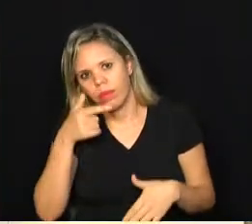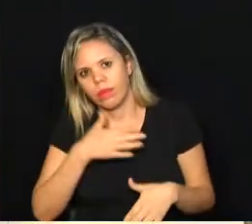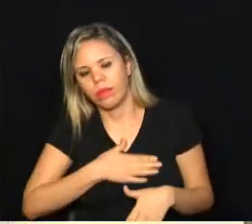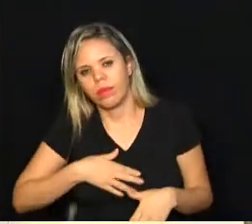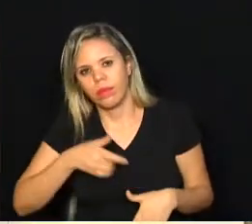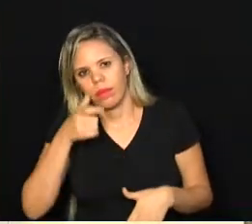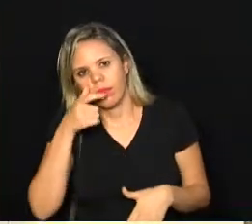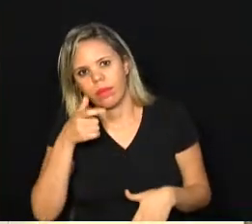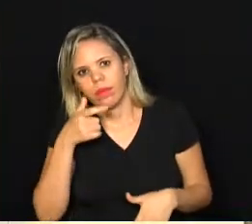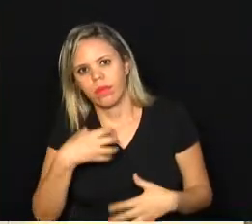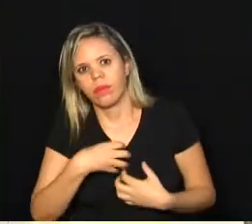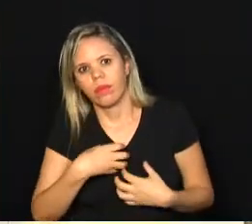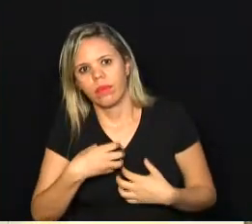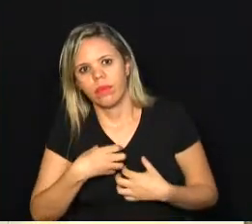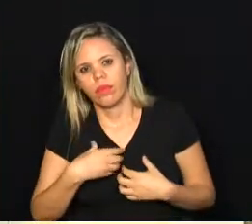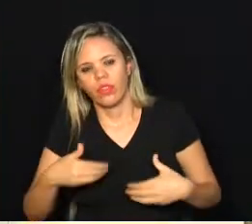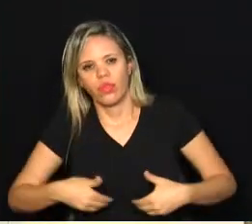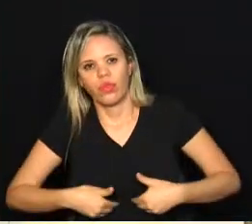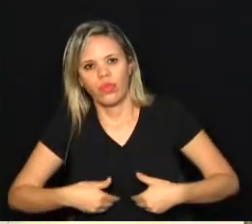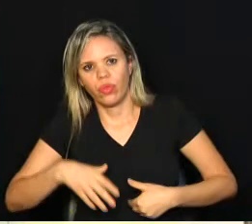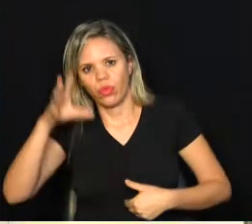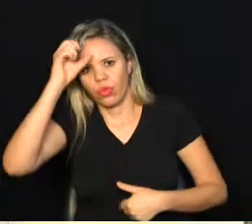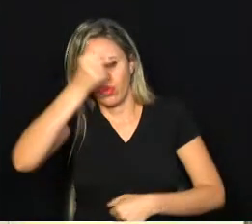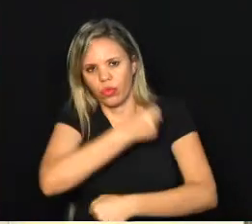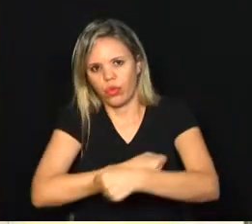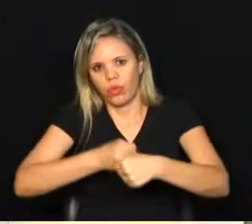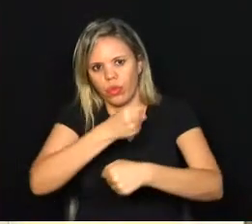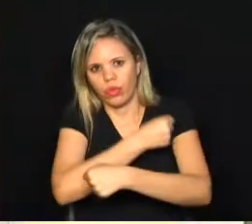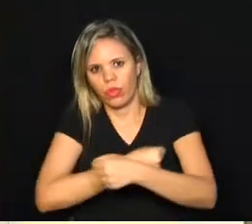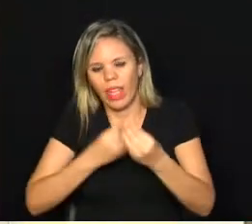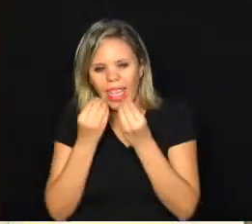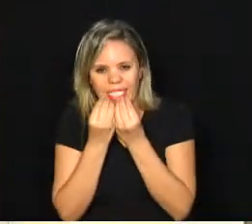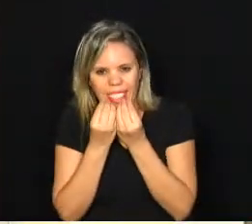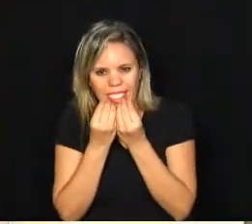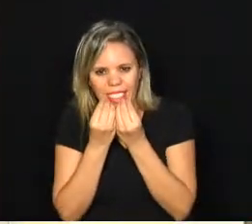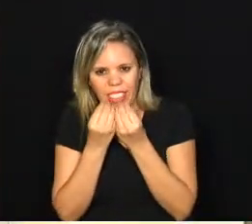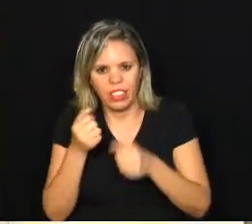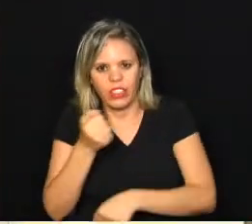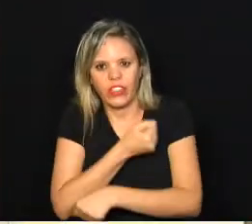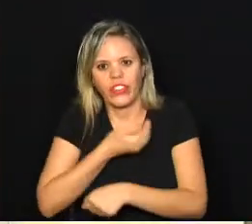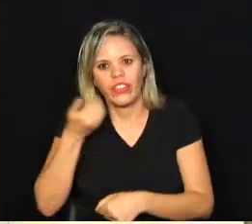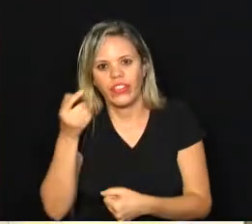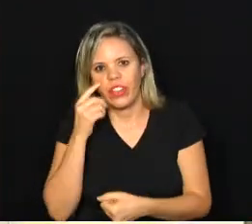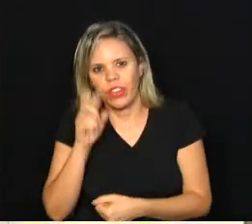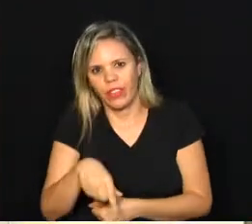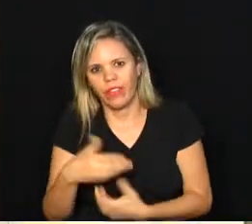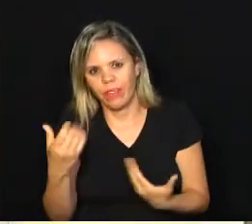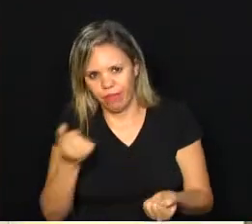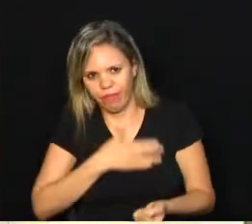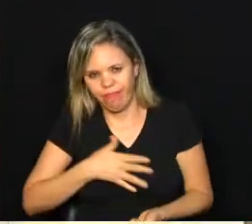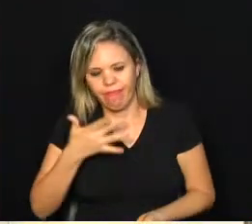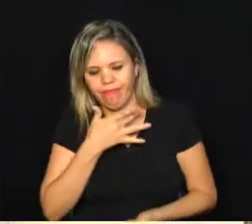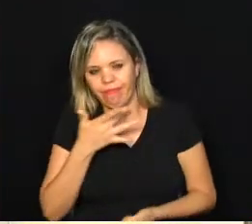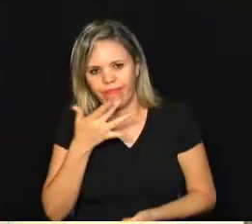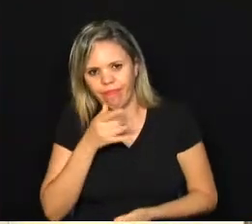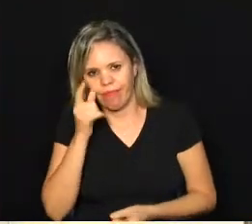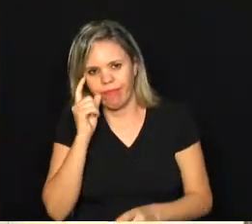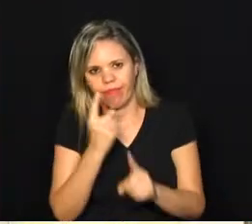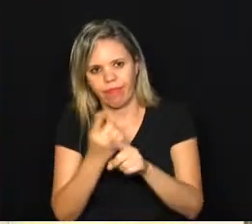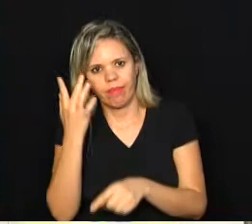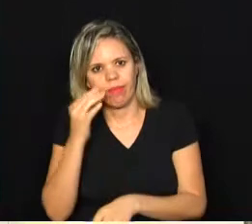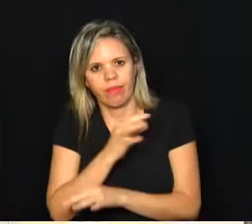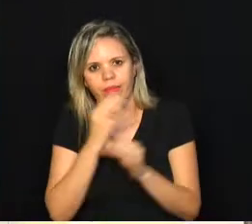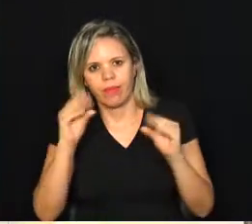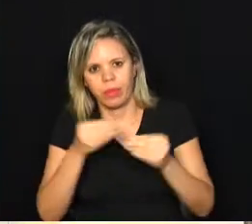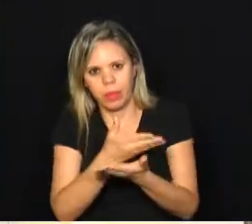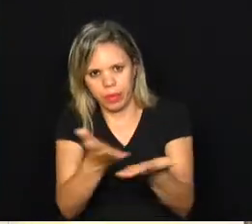um pouquinho os sentidos da fome, aprendendo uma receita de hambúrguer com cozinha fácil. Que tal? Gostoso, hein? Te vejo amanhã, uma ótima